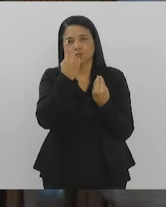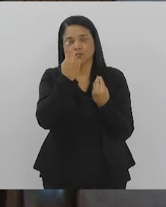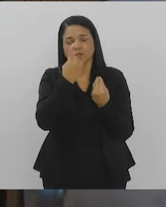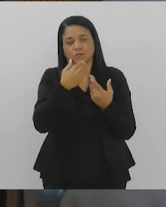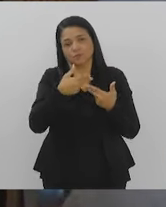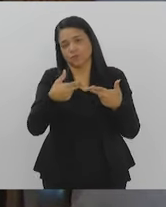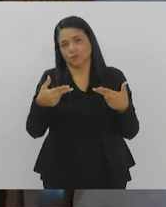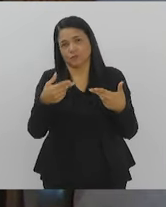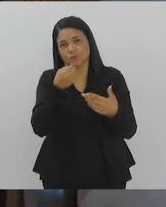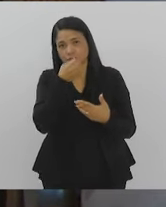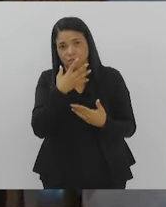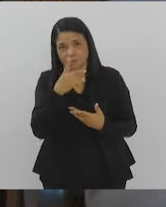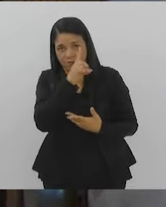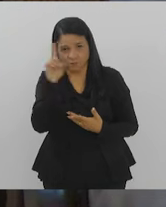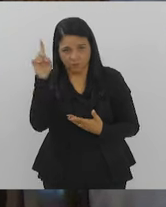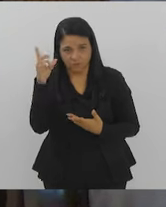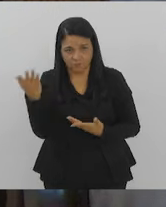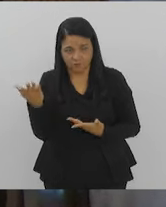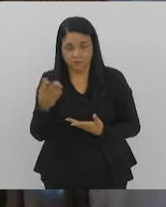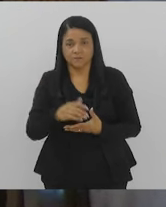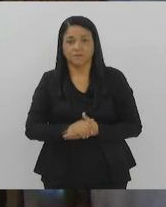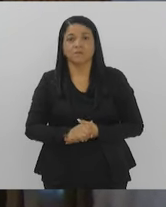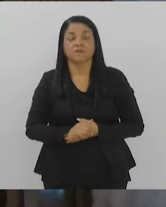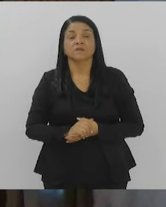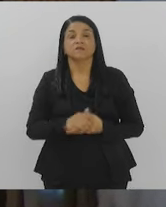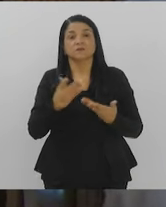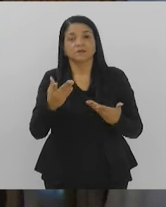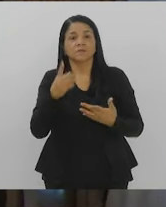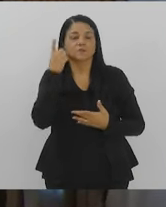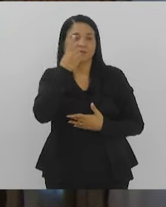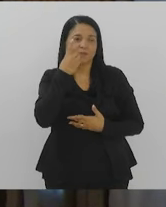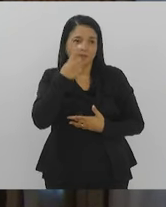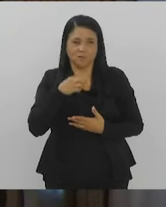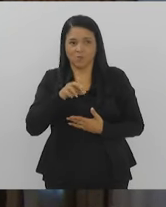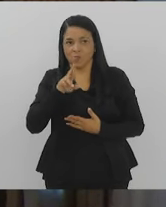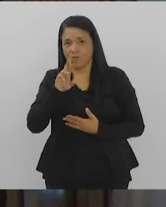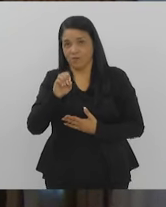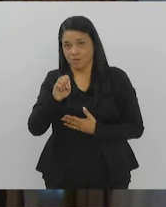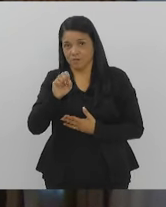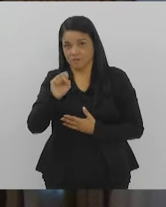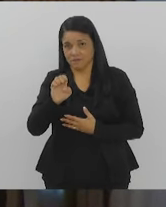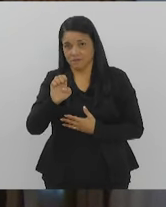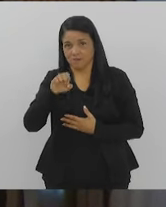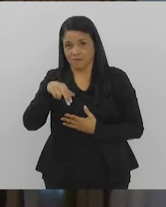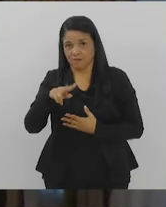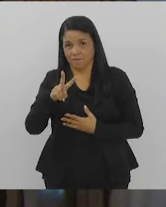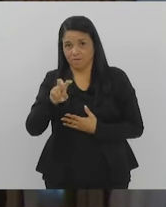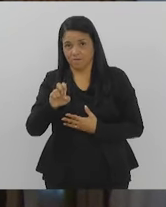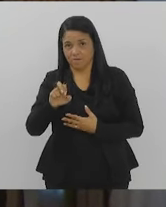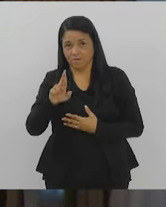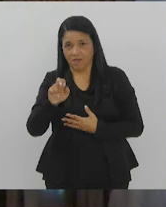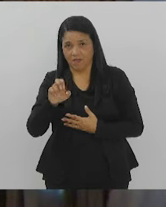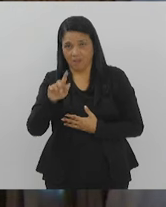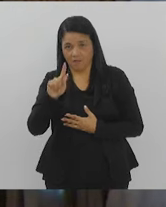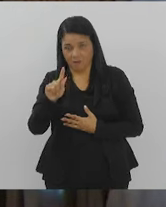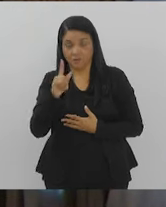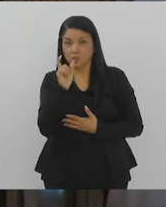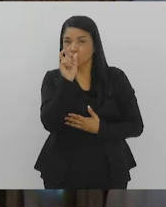benefícios. Deputado Rosenberg, hoje duas palavras